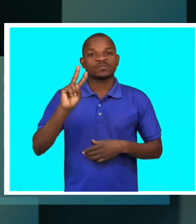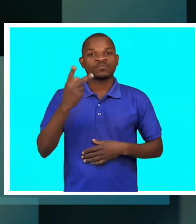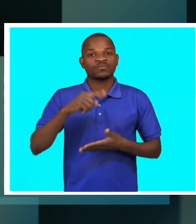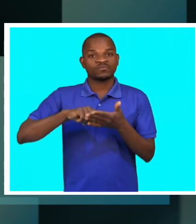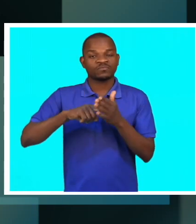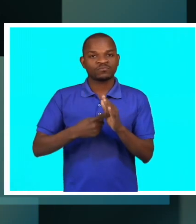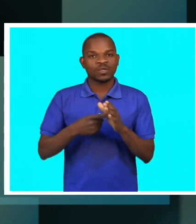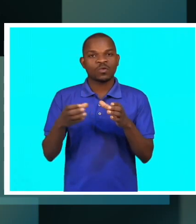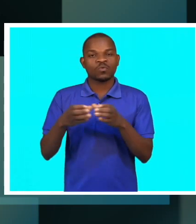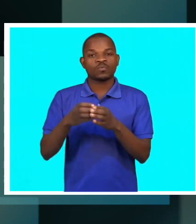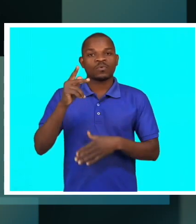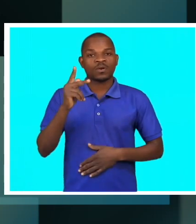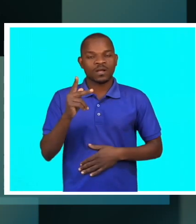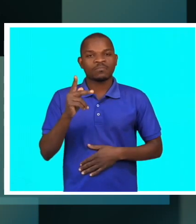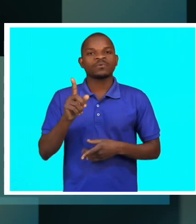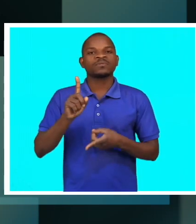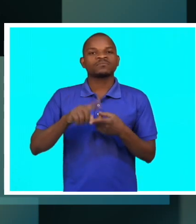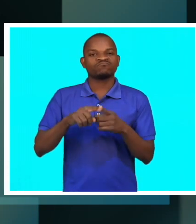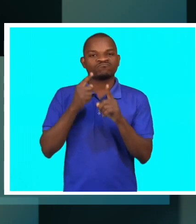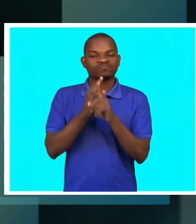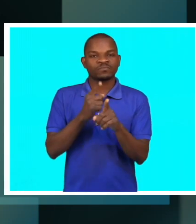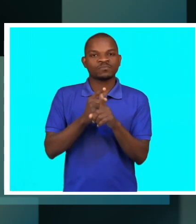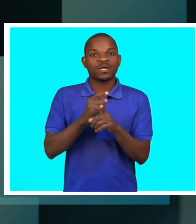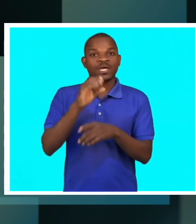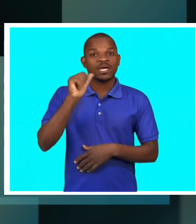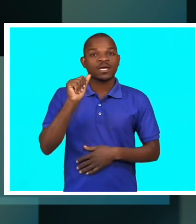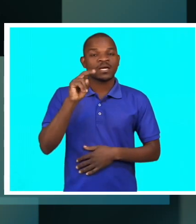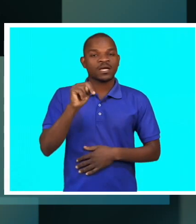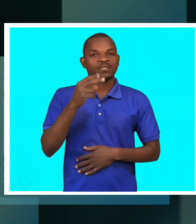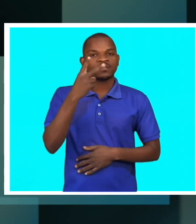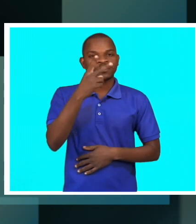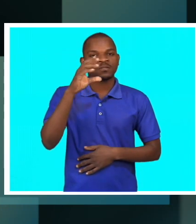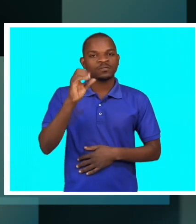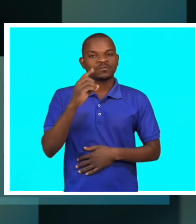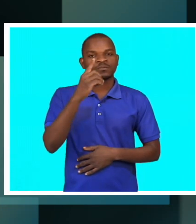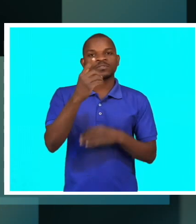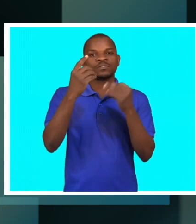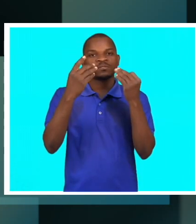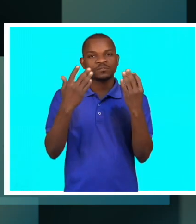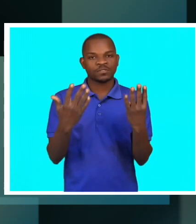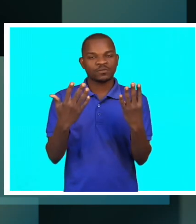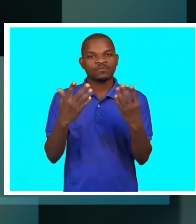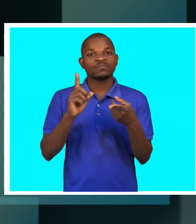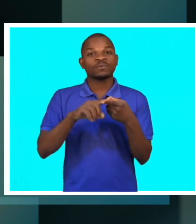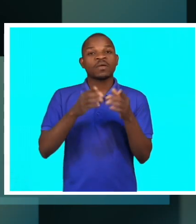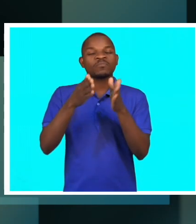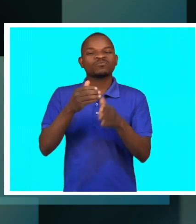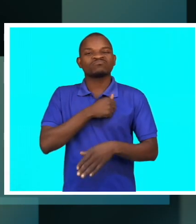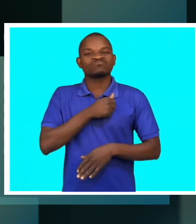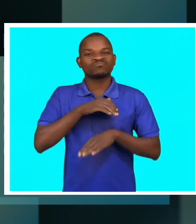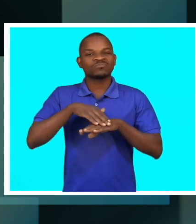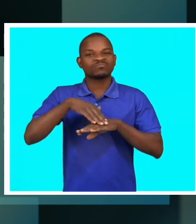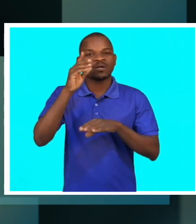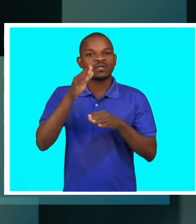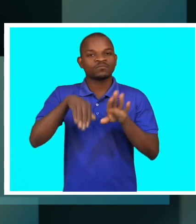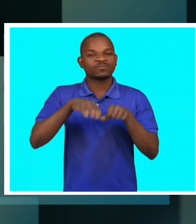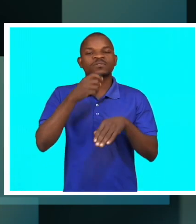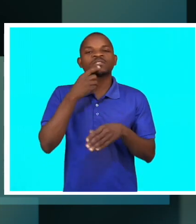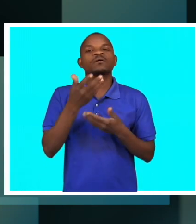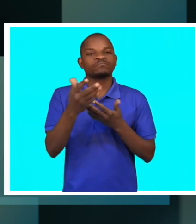da 2ª jornada do Grupo Kappa, apuramento ao Cano 2019. Amantes do futebol louvam a